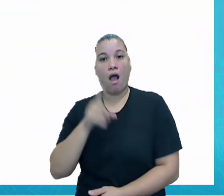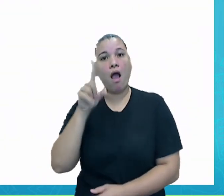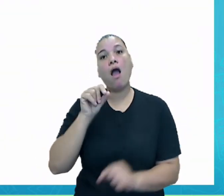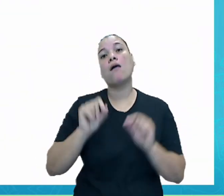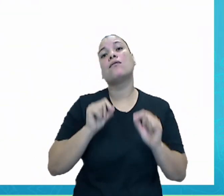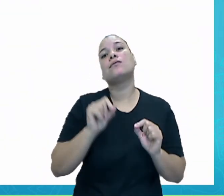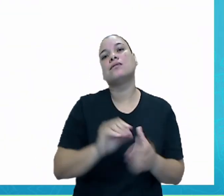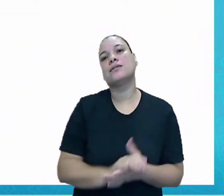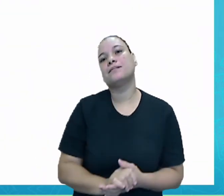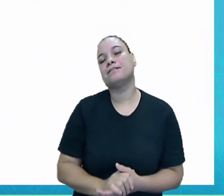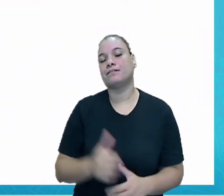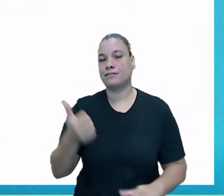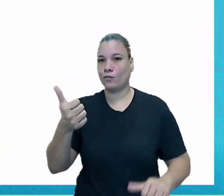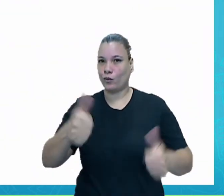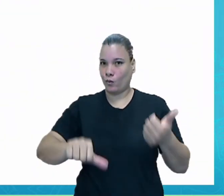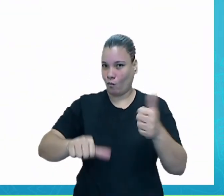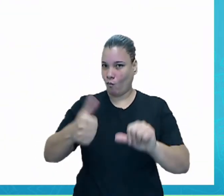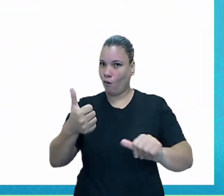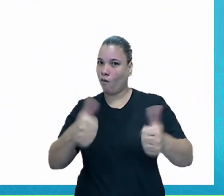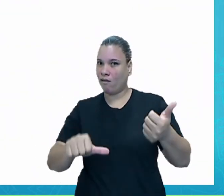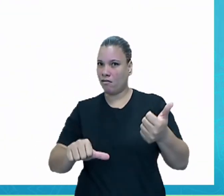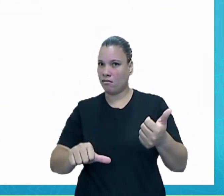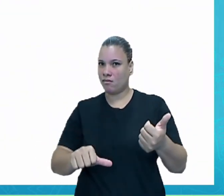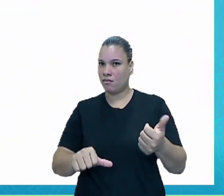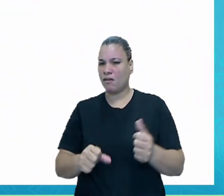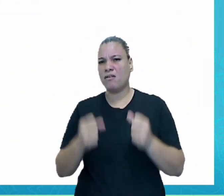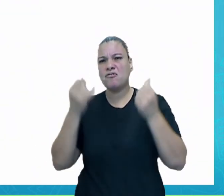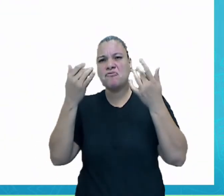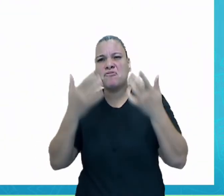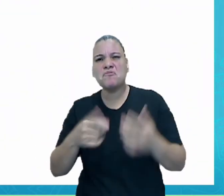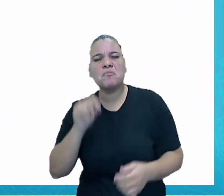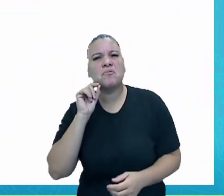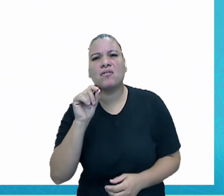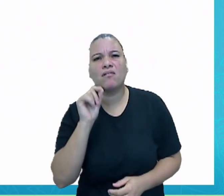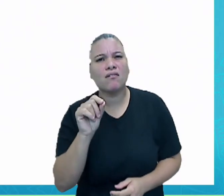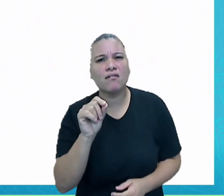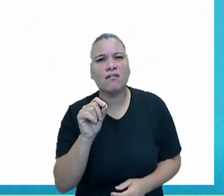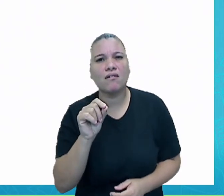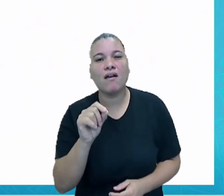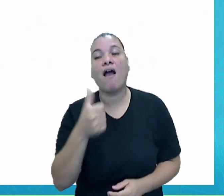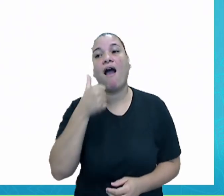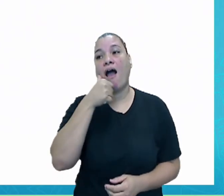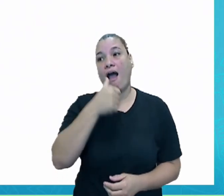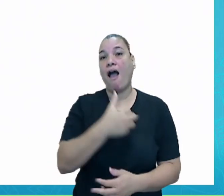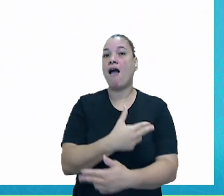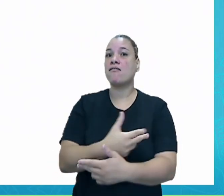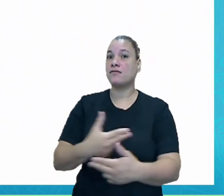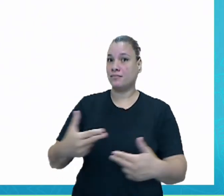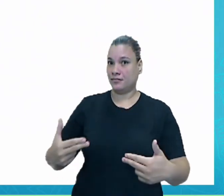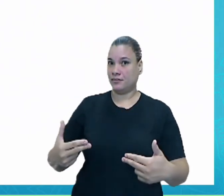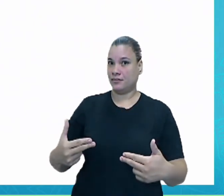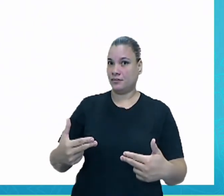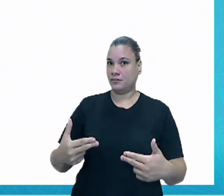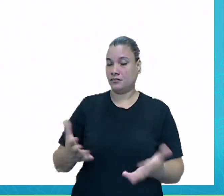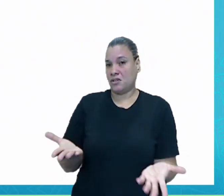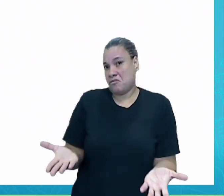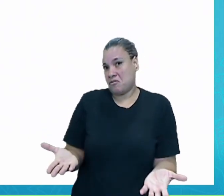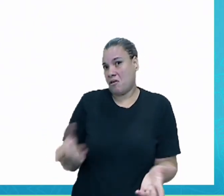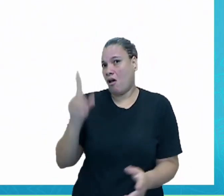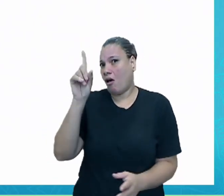que se refere às meninas, não é mesmo? Meninas, que é um substantivo. Corajosas,